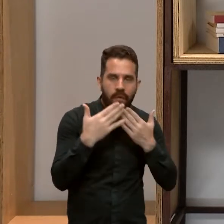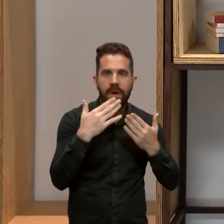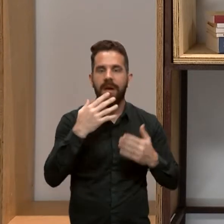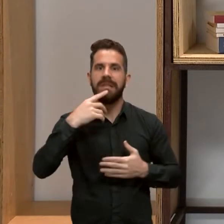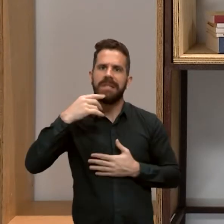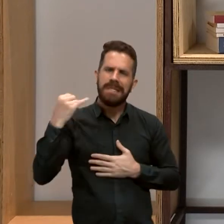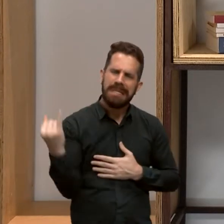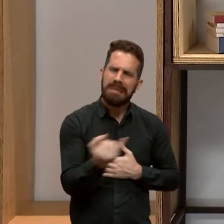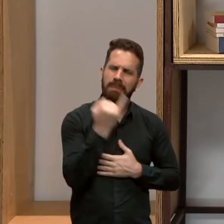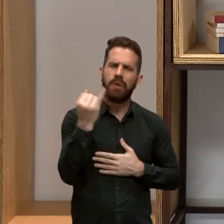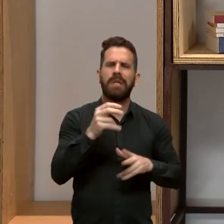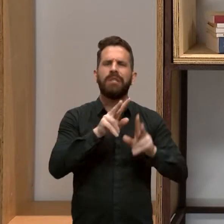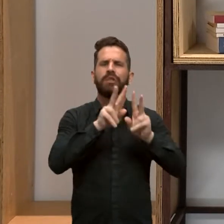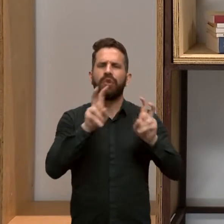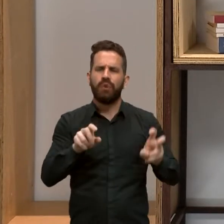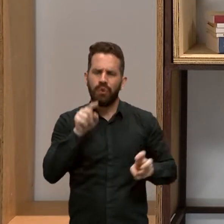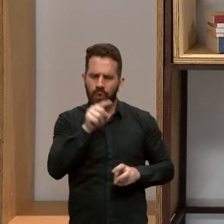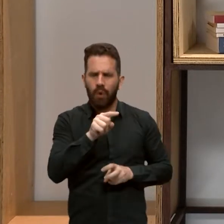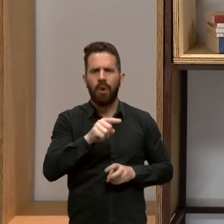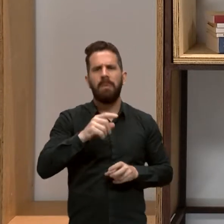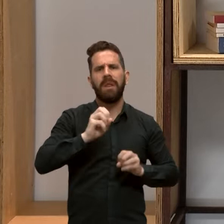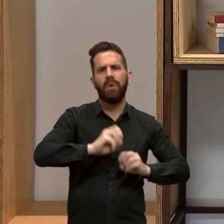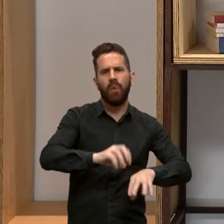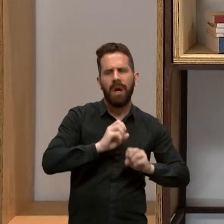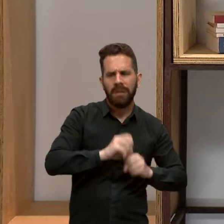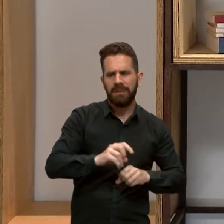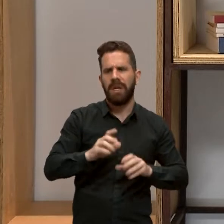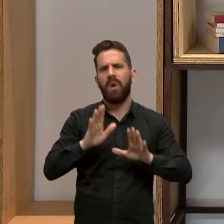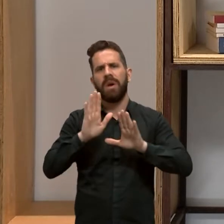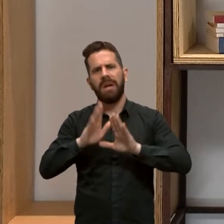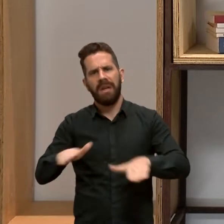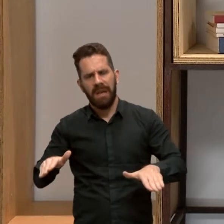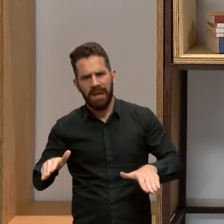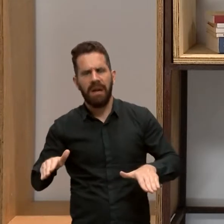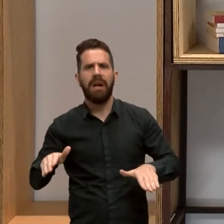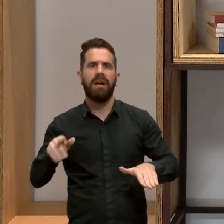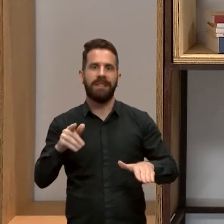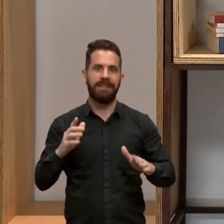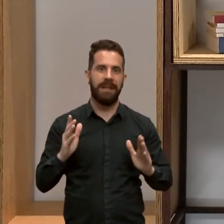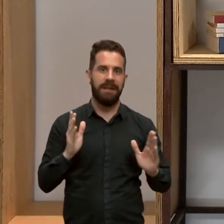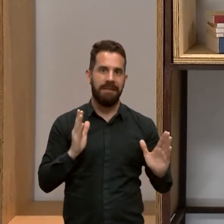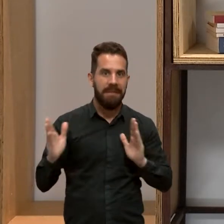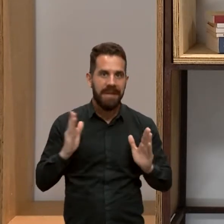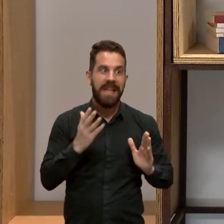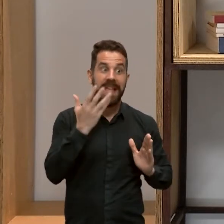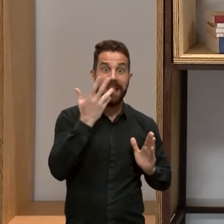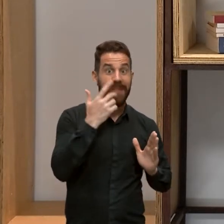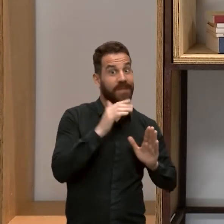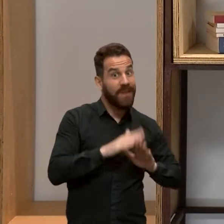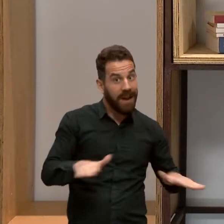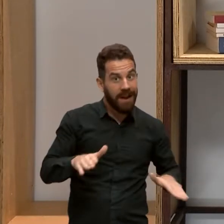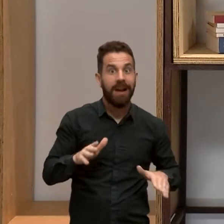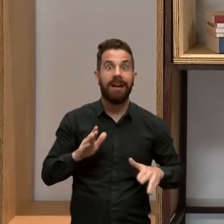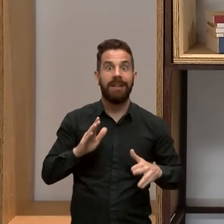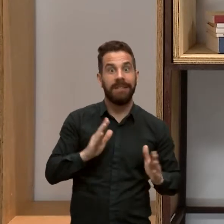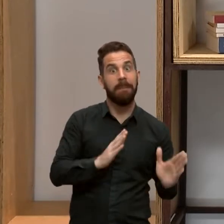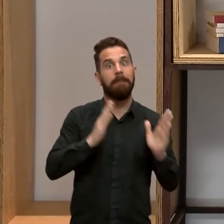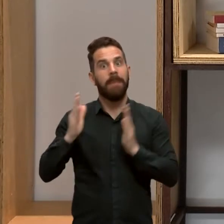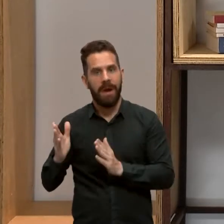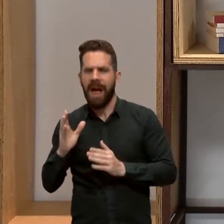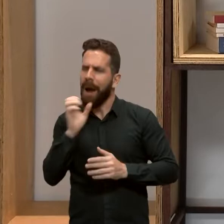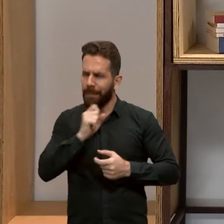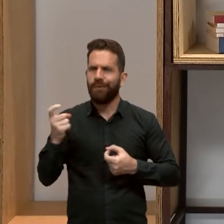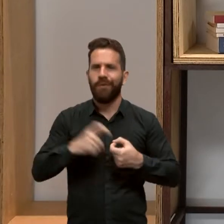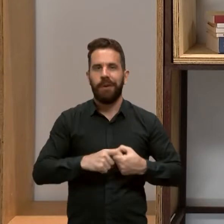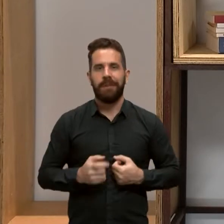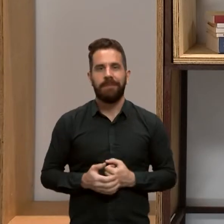importante sobre educação, sobre criança, sobre infância, continua no próximo bloco. Não sai daí, porque o Mundo UFG volta